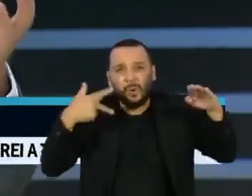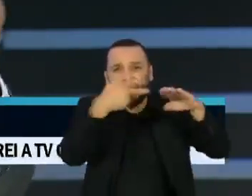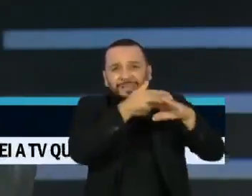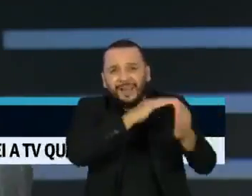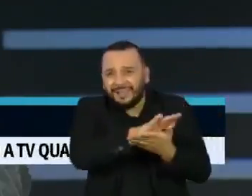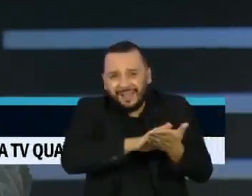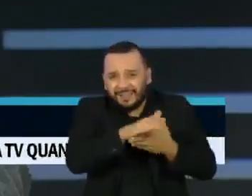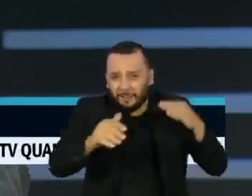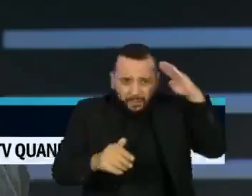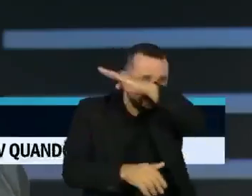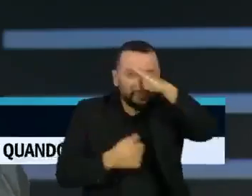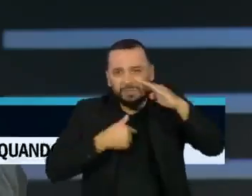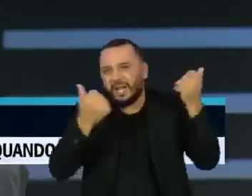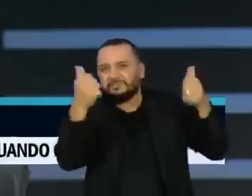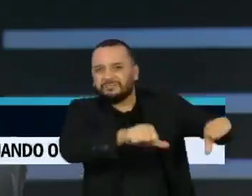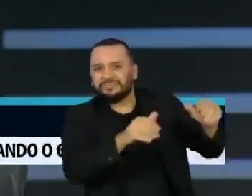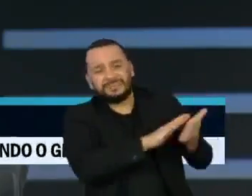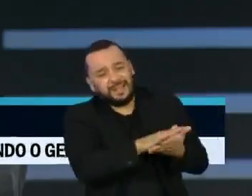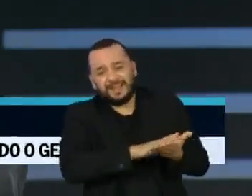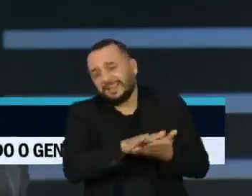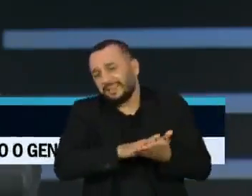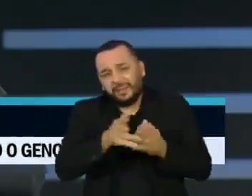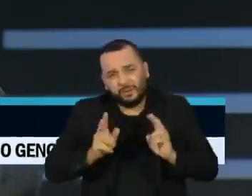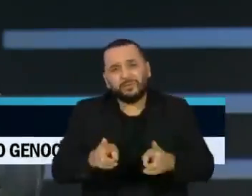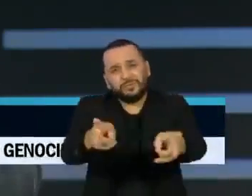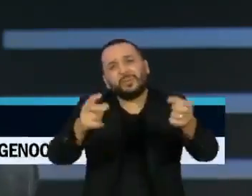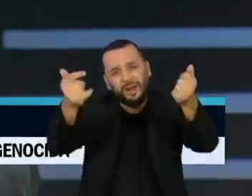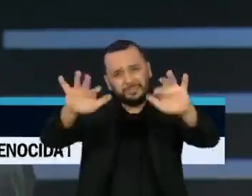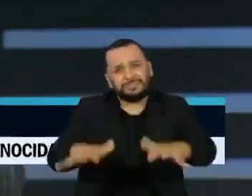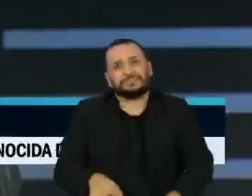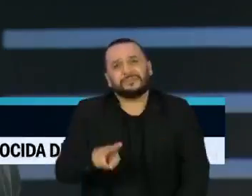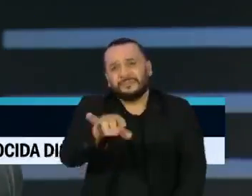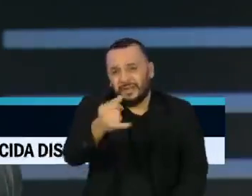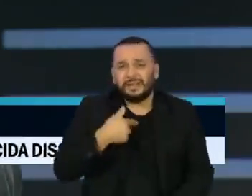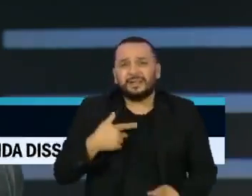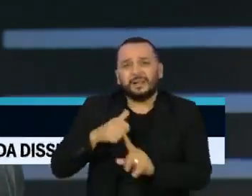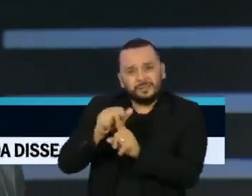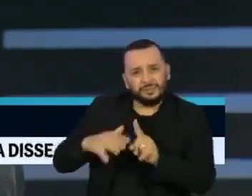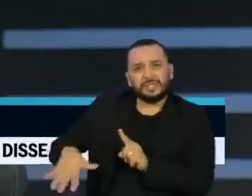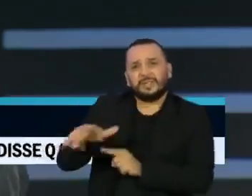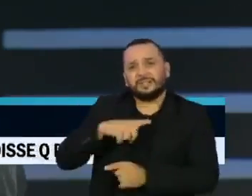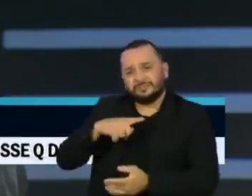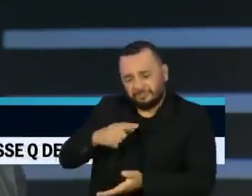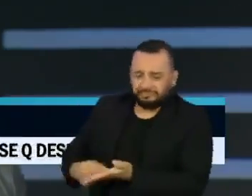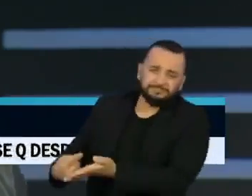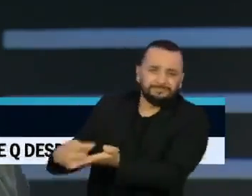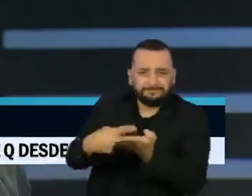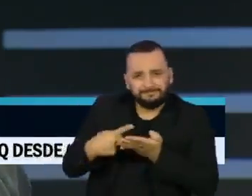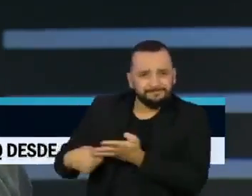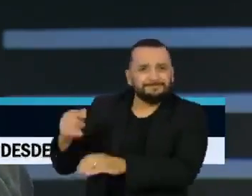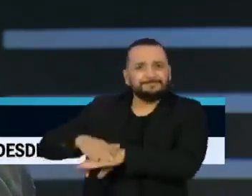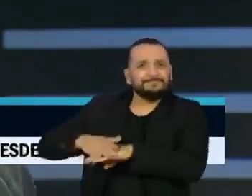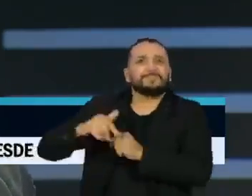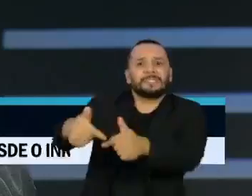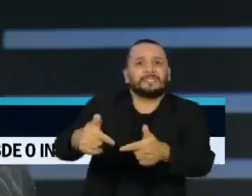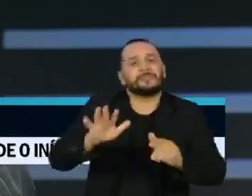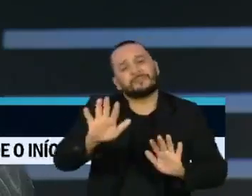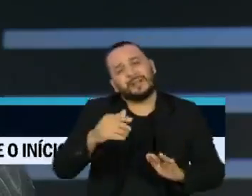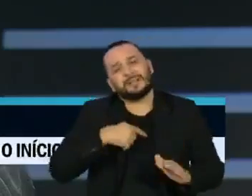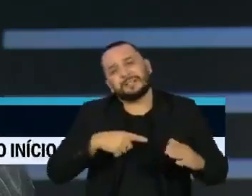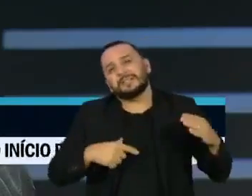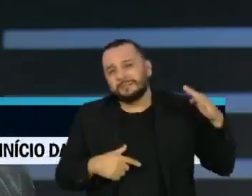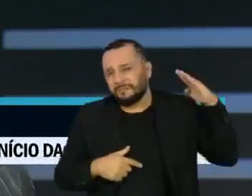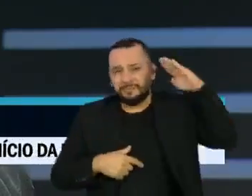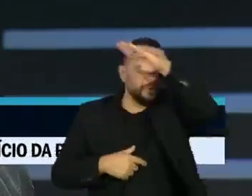Supremo, nesse caso da pandemia, idem. A sociedade civil tem se movimentado, tem feito o seu papel. A grande questão é que nós temos um mentiroso